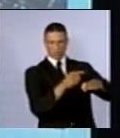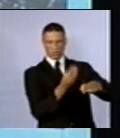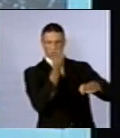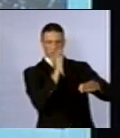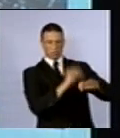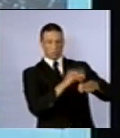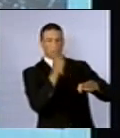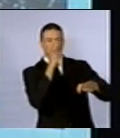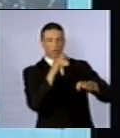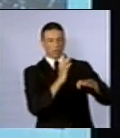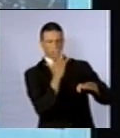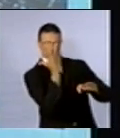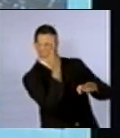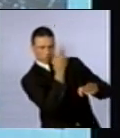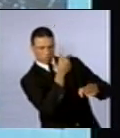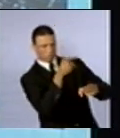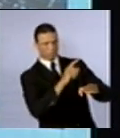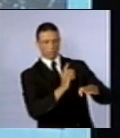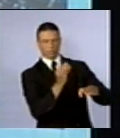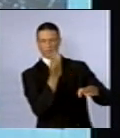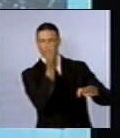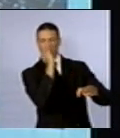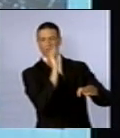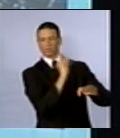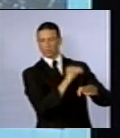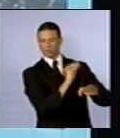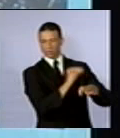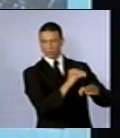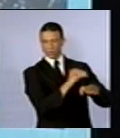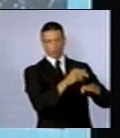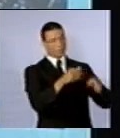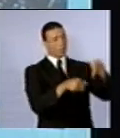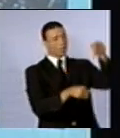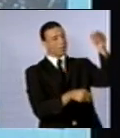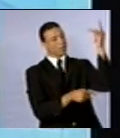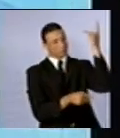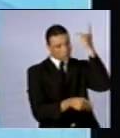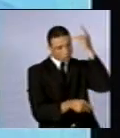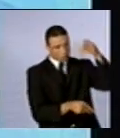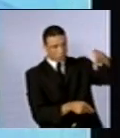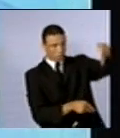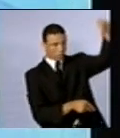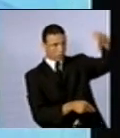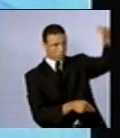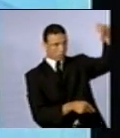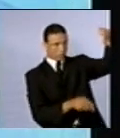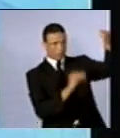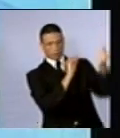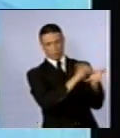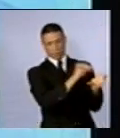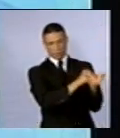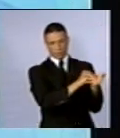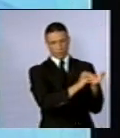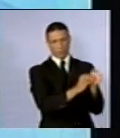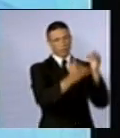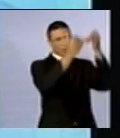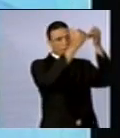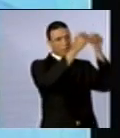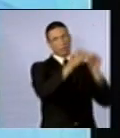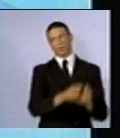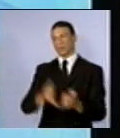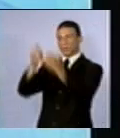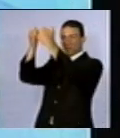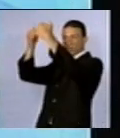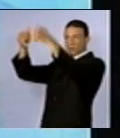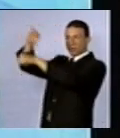de beleza, inclusive, entre uma linha de transmissão na zona norte de São Paulo e as outras imagens que nós vimos. Uma linha de transmissão na Suíça,